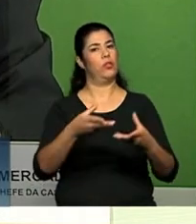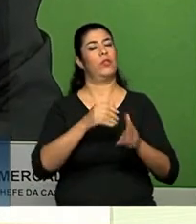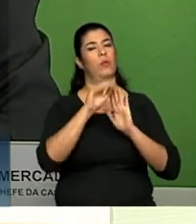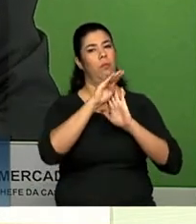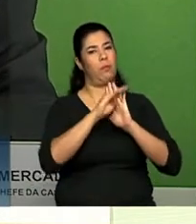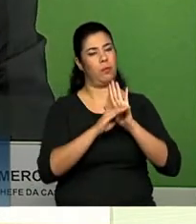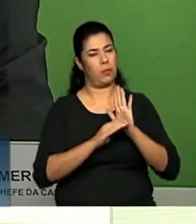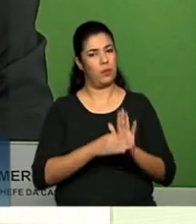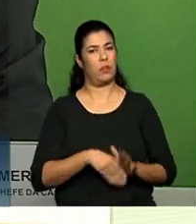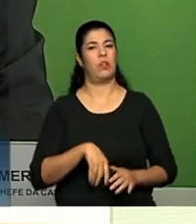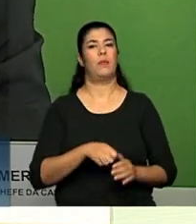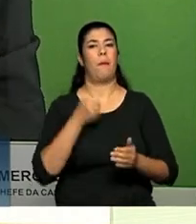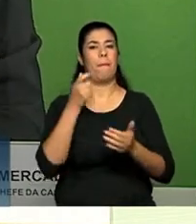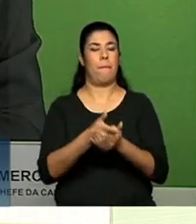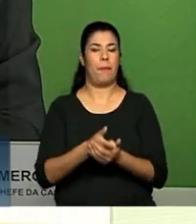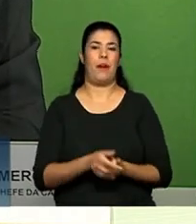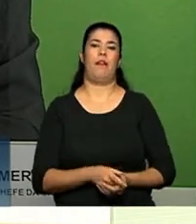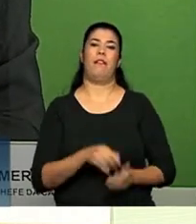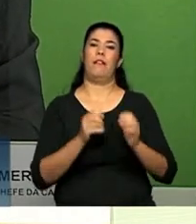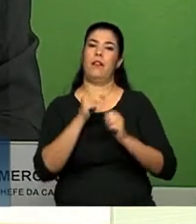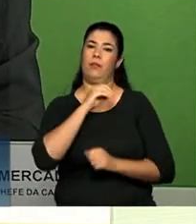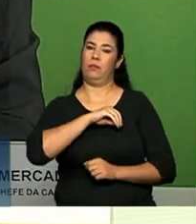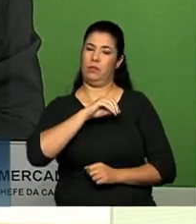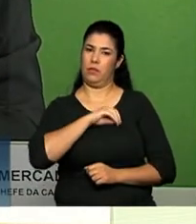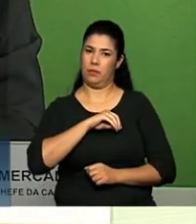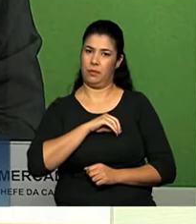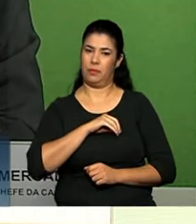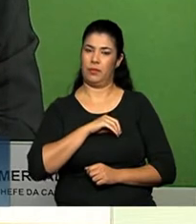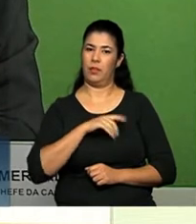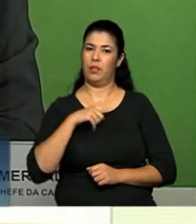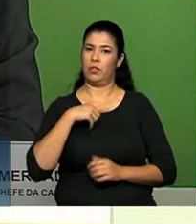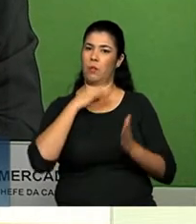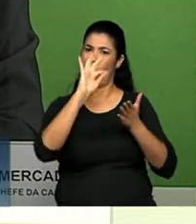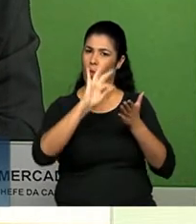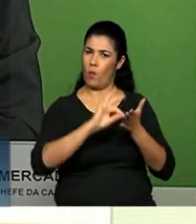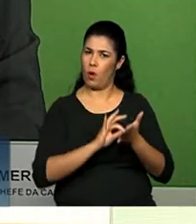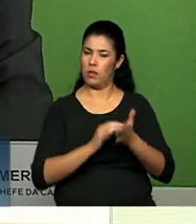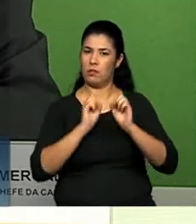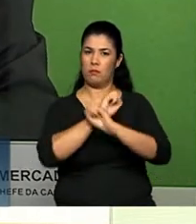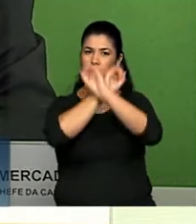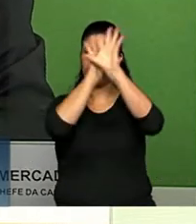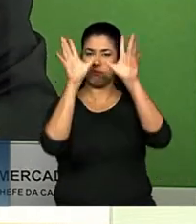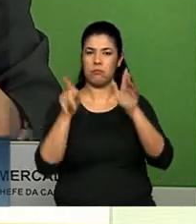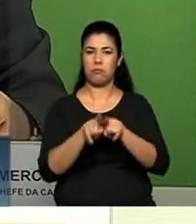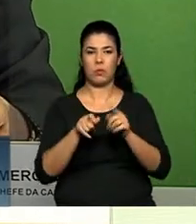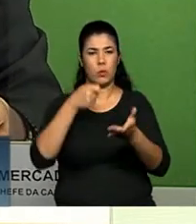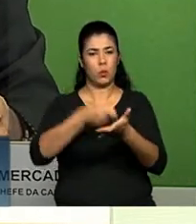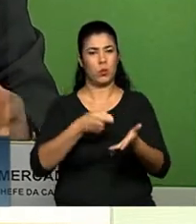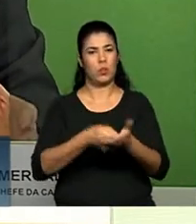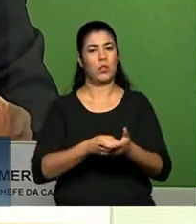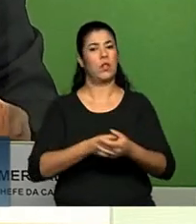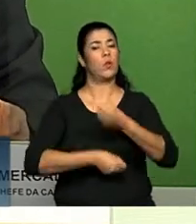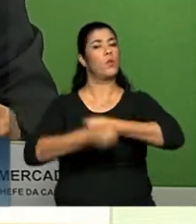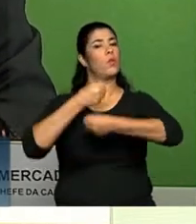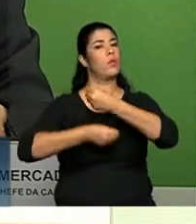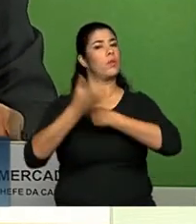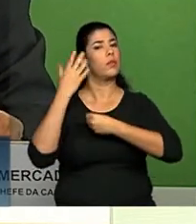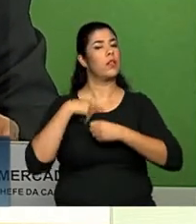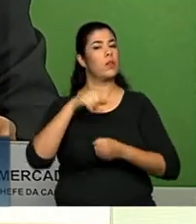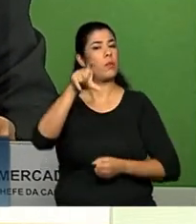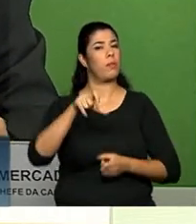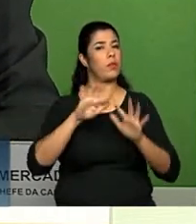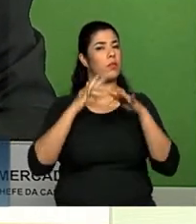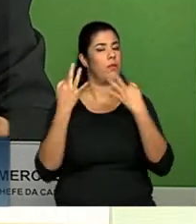Família, republicano, auditado, transparente, rigoroso. Tanto é rigoroso que no ano passado, no Bolsa Família,